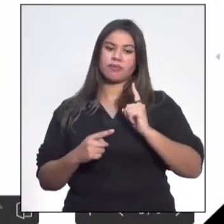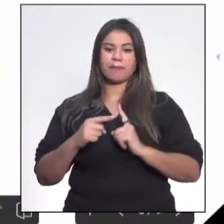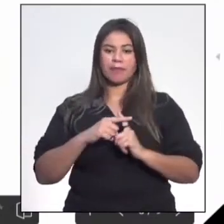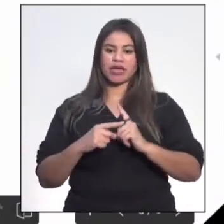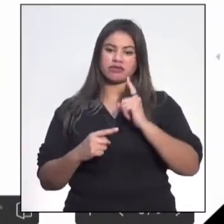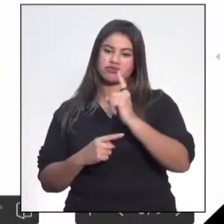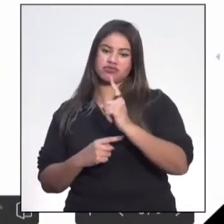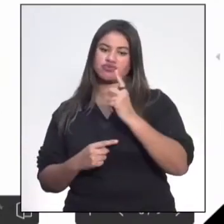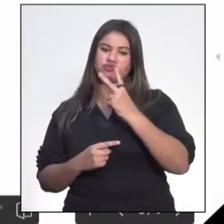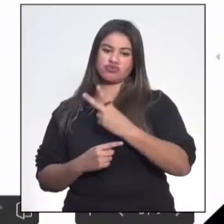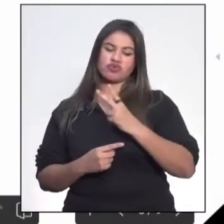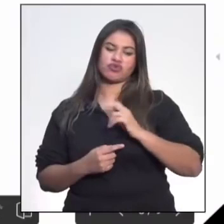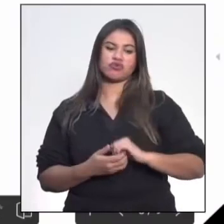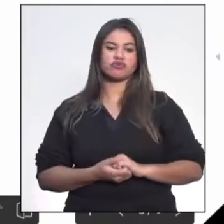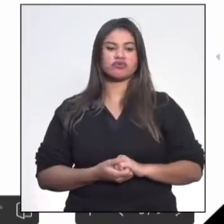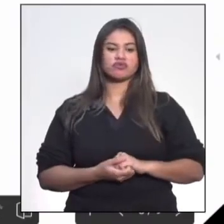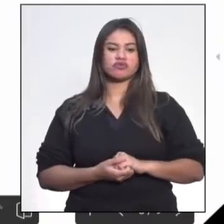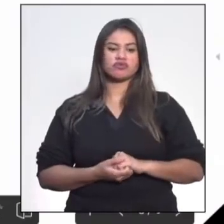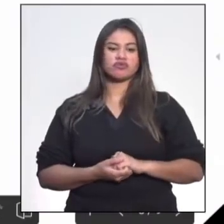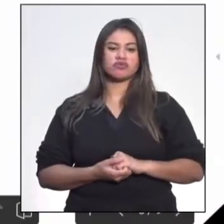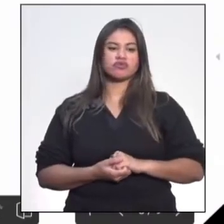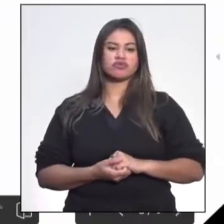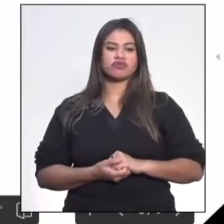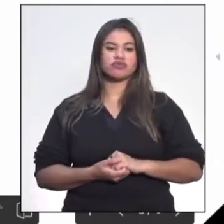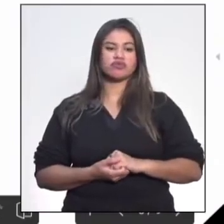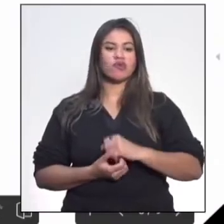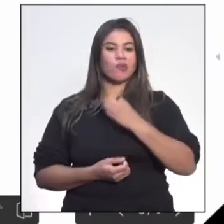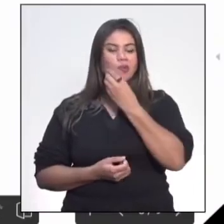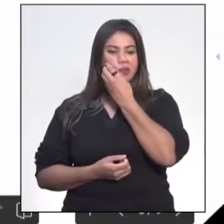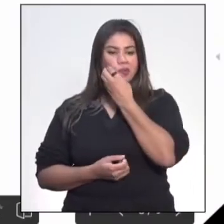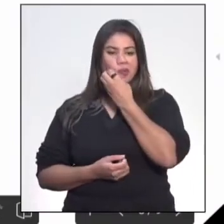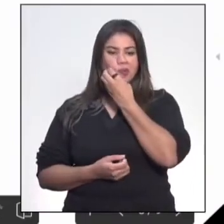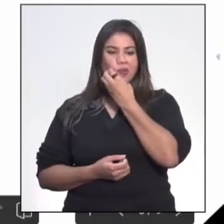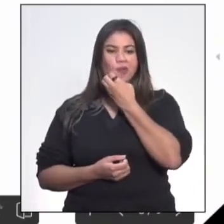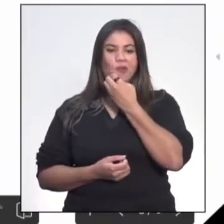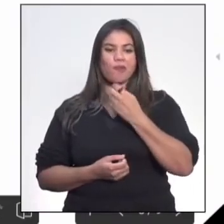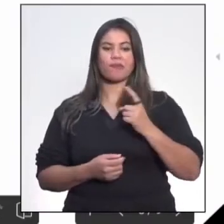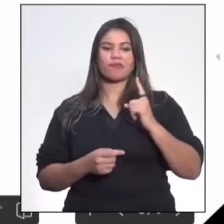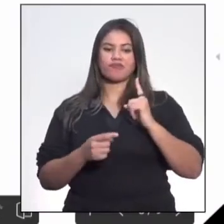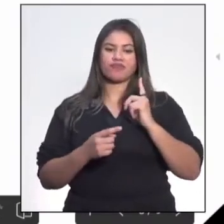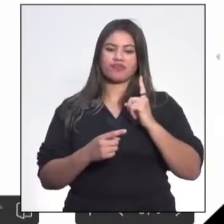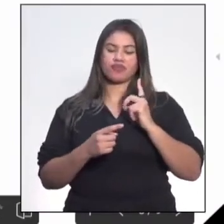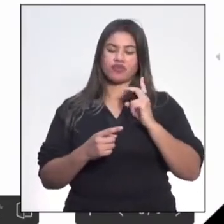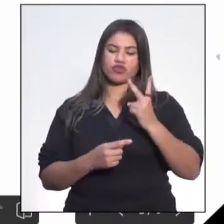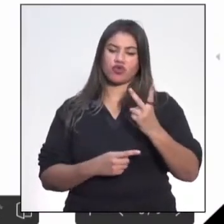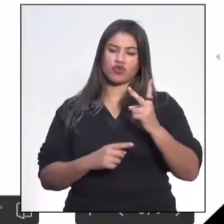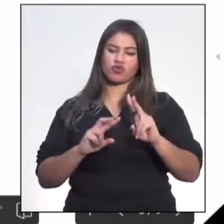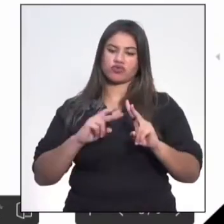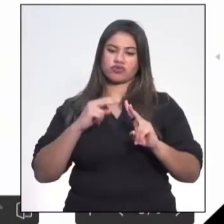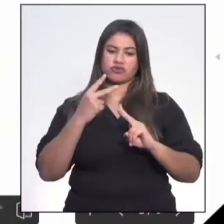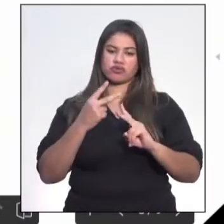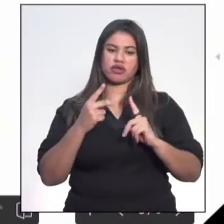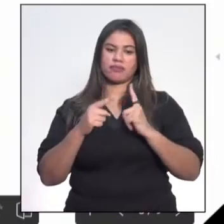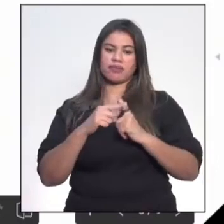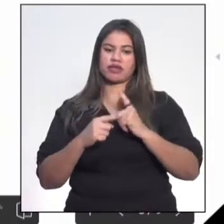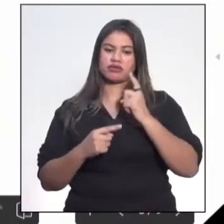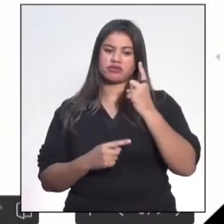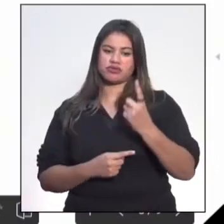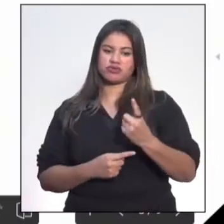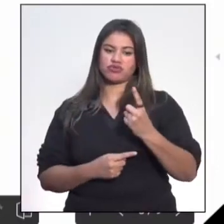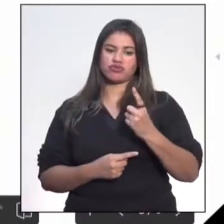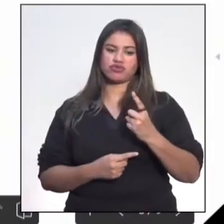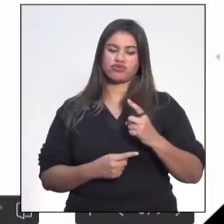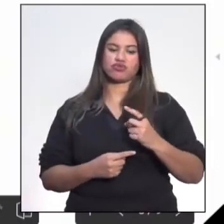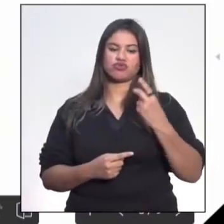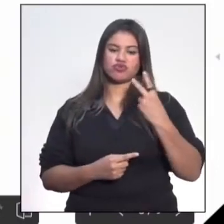1, 2. Olha, está repetindo. Muito bom. E 2 ao quadrado mais 1. 2 ao